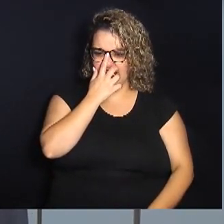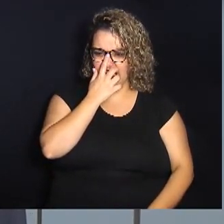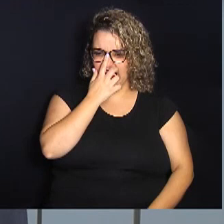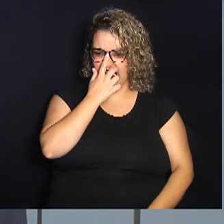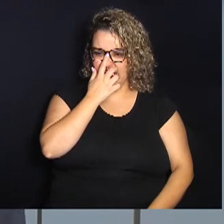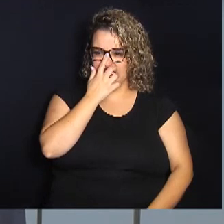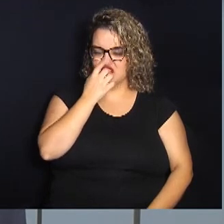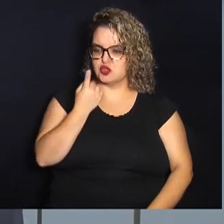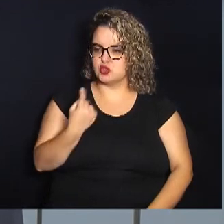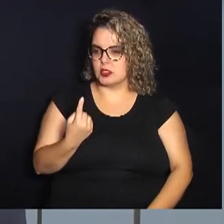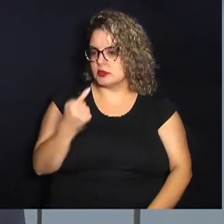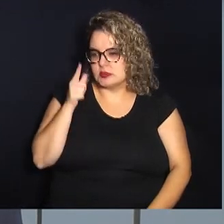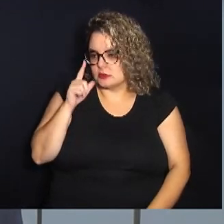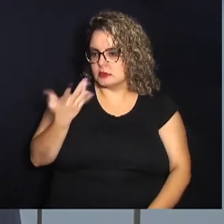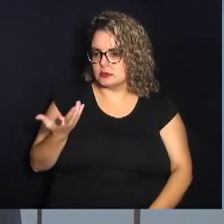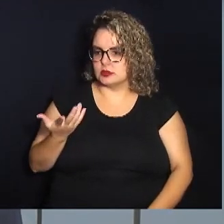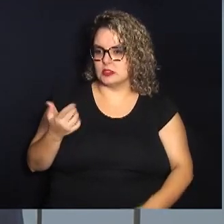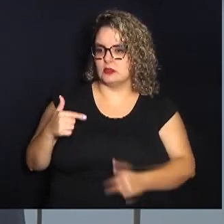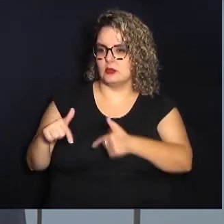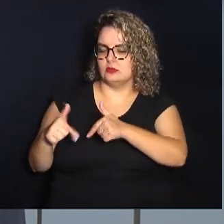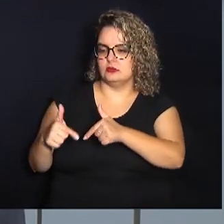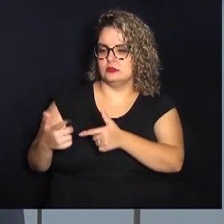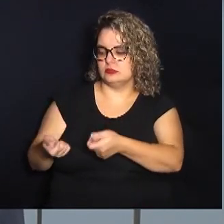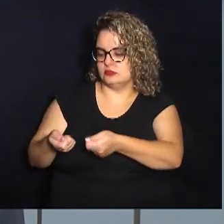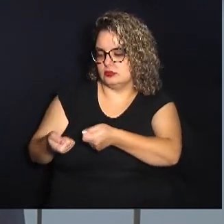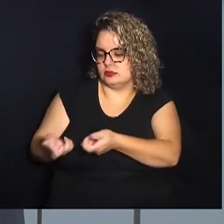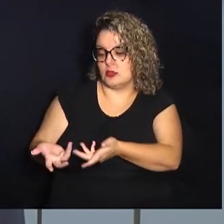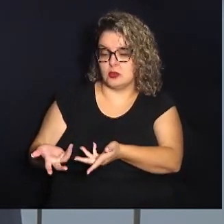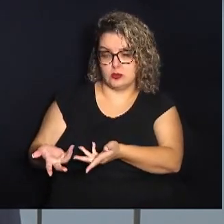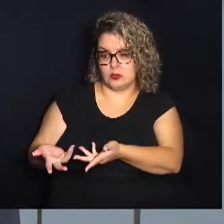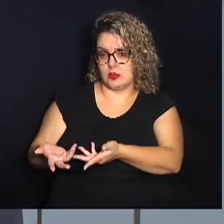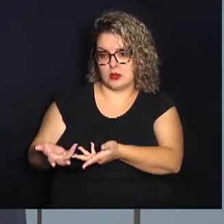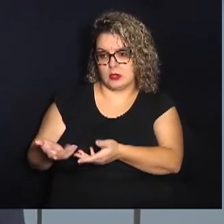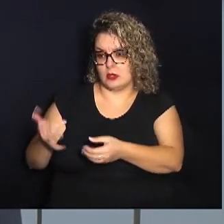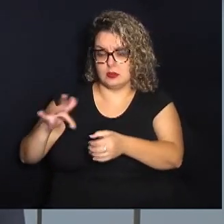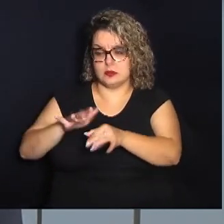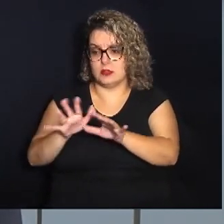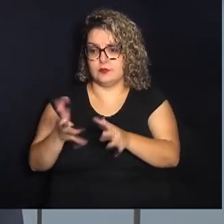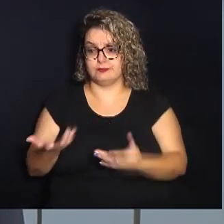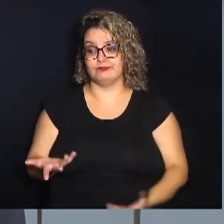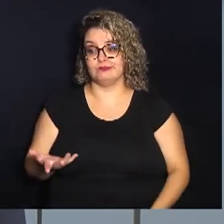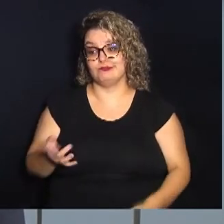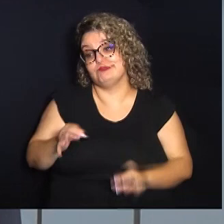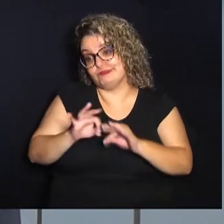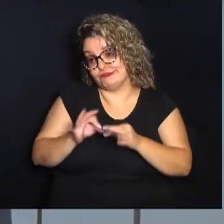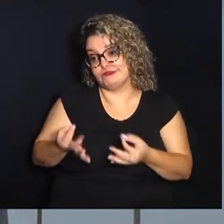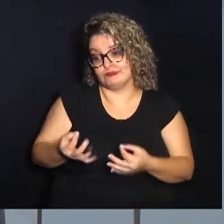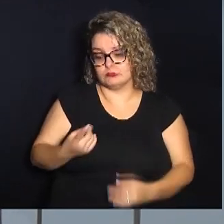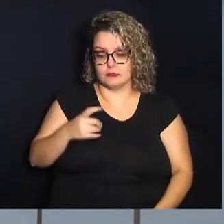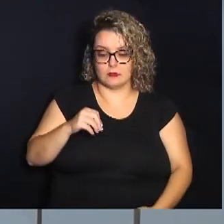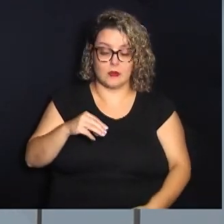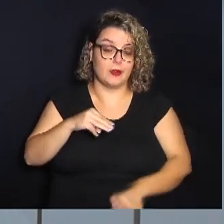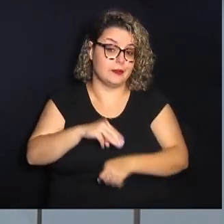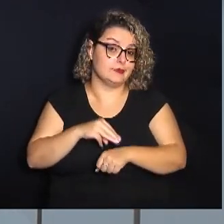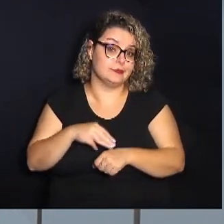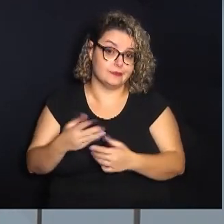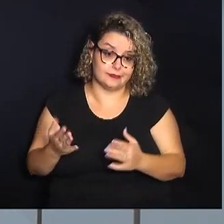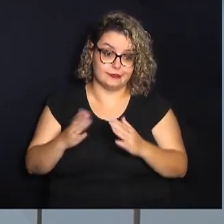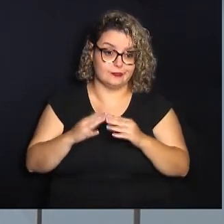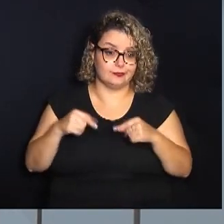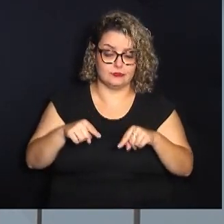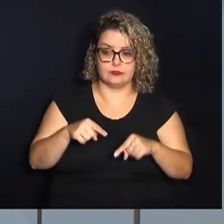que a população faça a sua parte, né? Que é aquela coisa simples dos 10 minutinhos semanais. A gente está indo lá, a gente